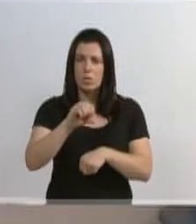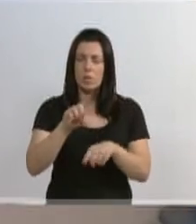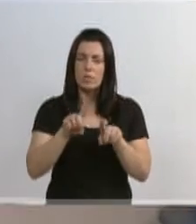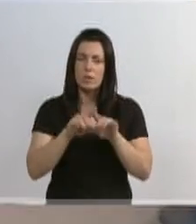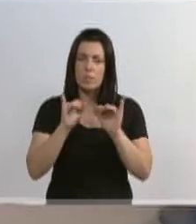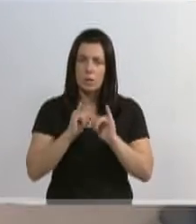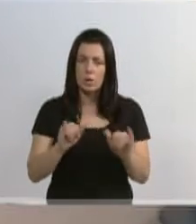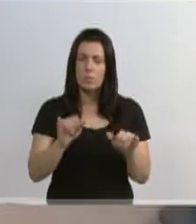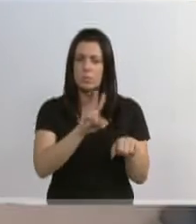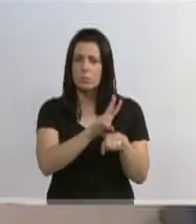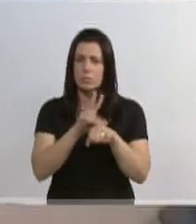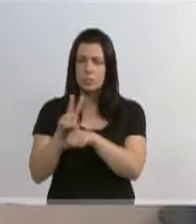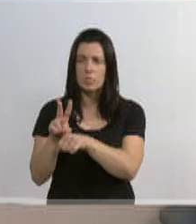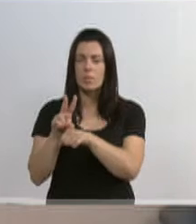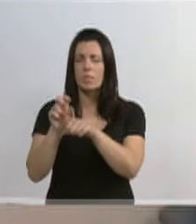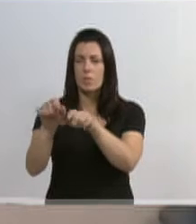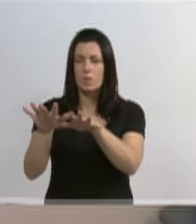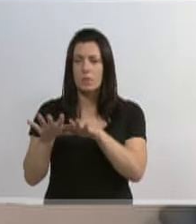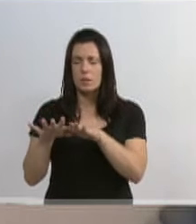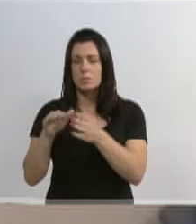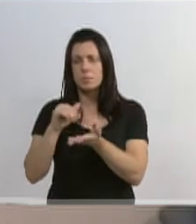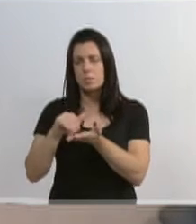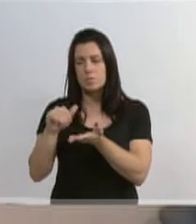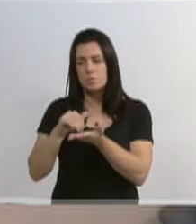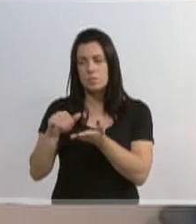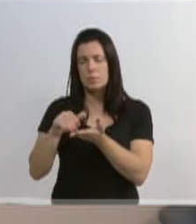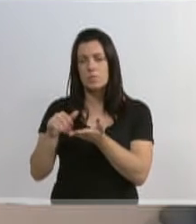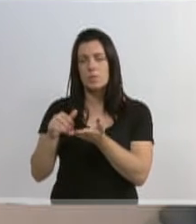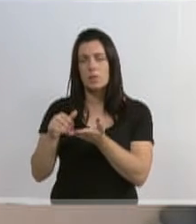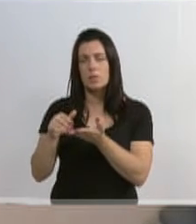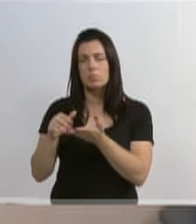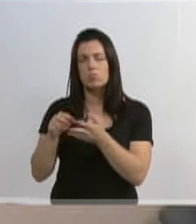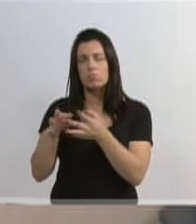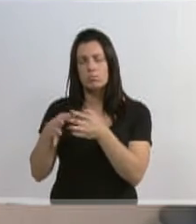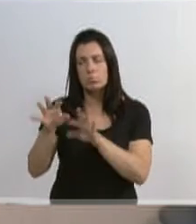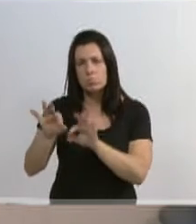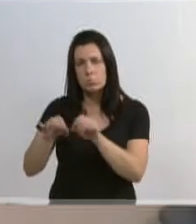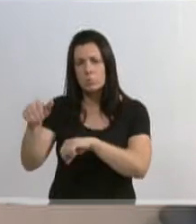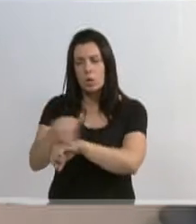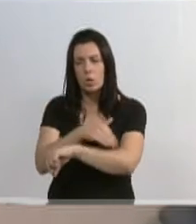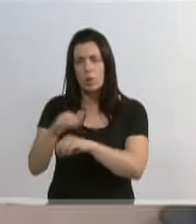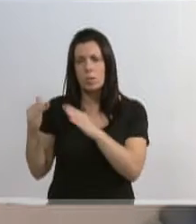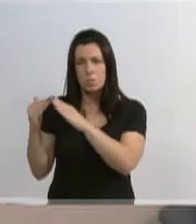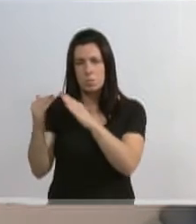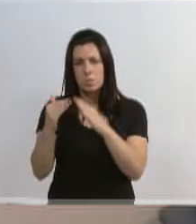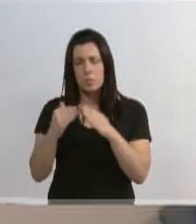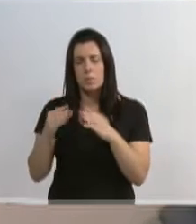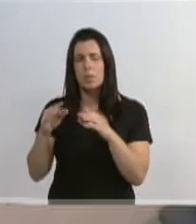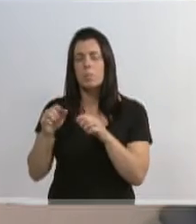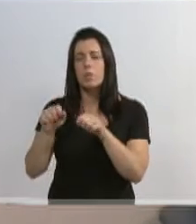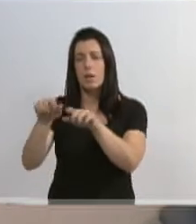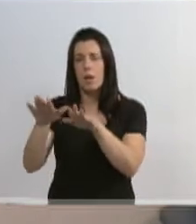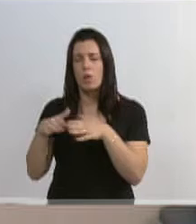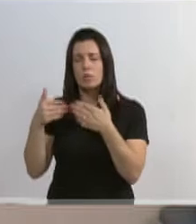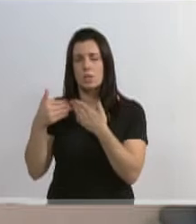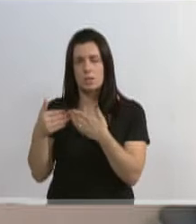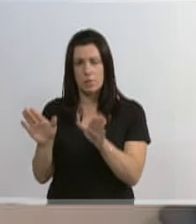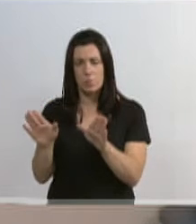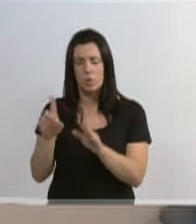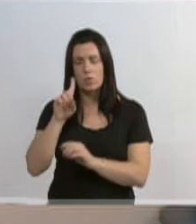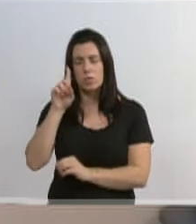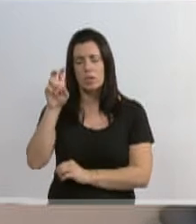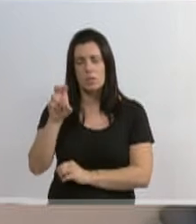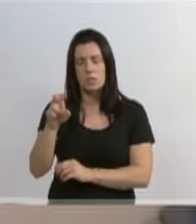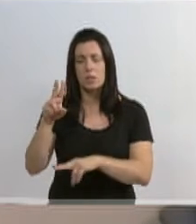também a sessão do plenário à Secretaria de Regularização Fundiária e Habitação para a realização de audiência pública no dia 5 de junho,